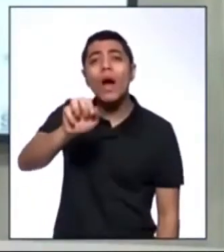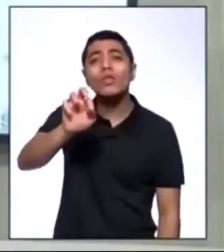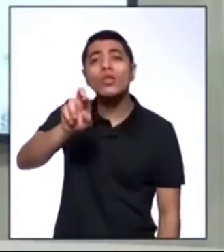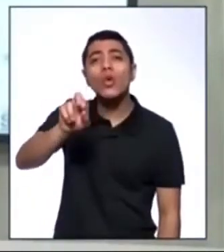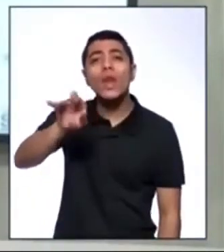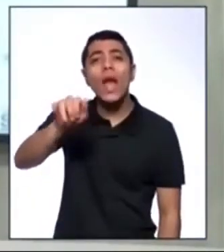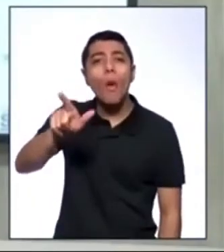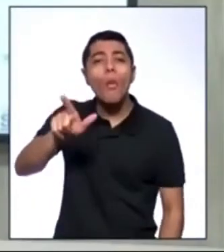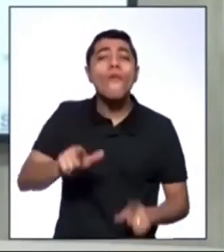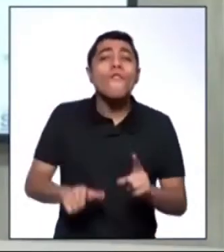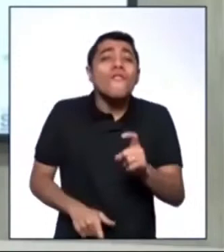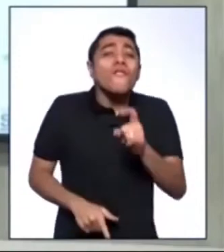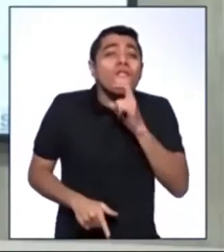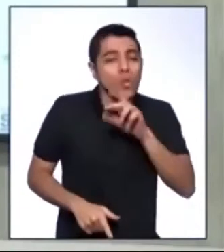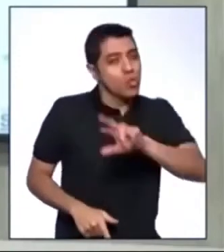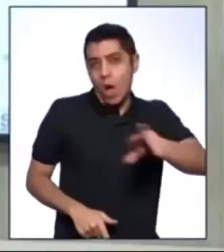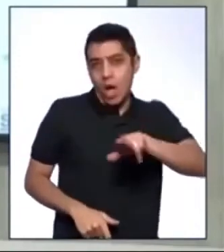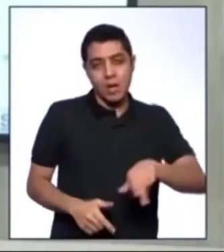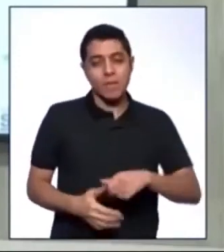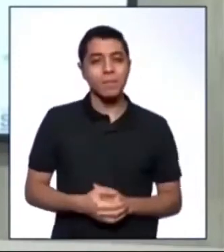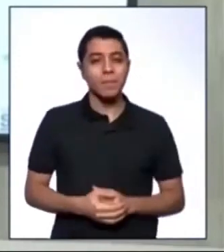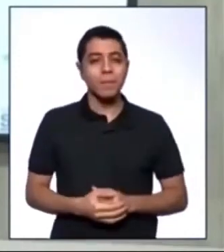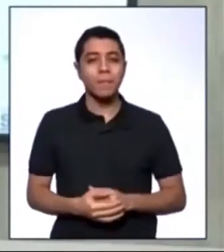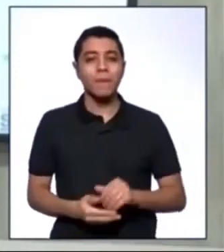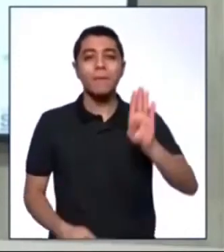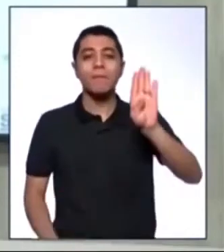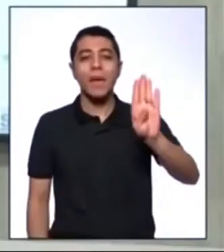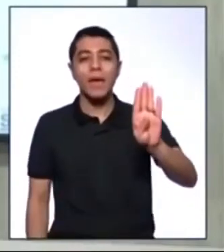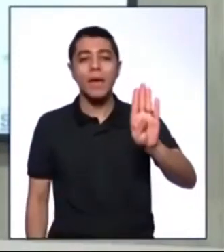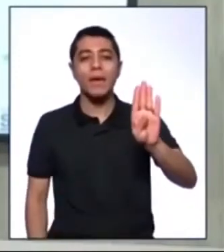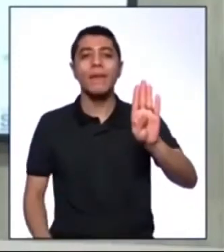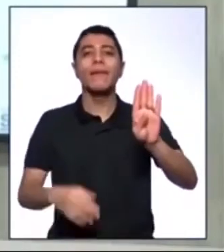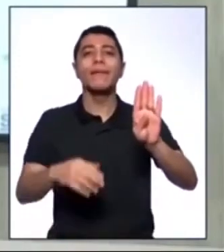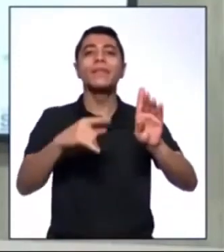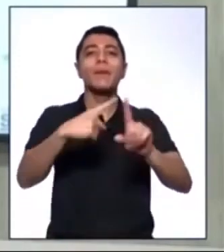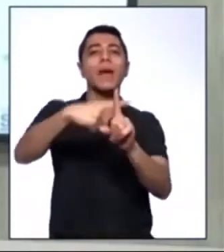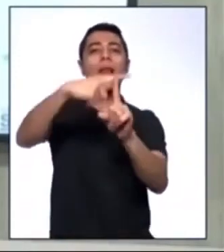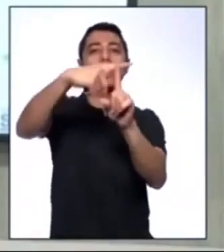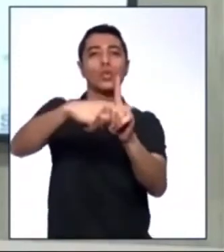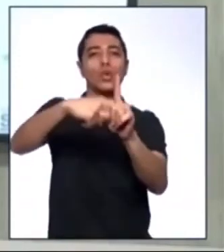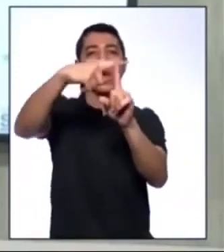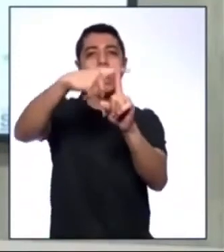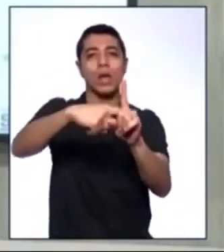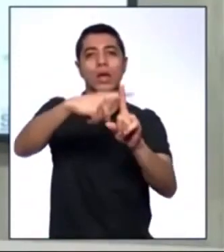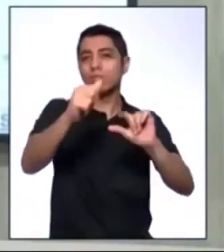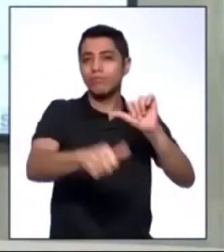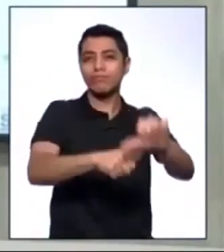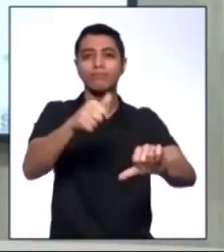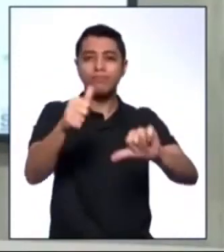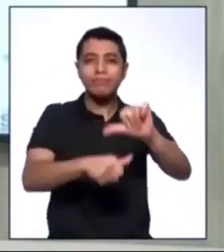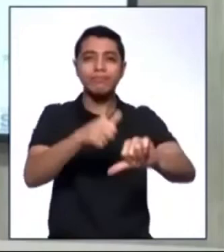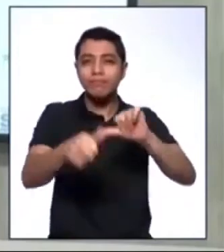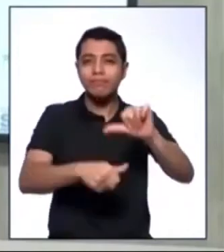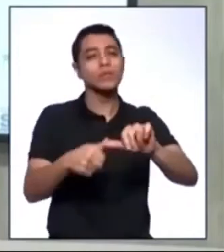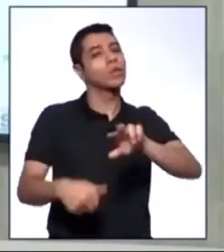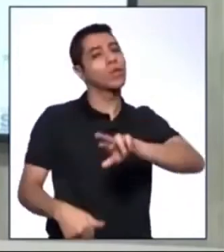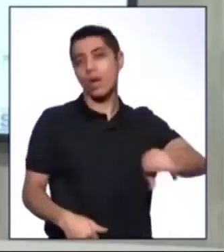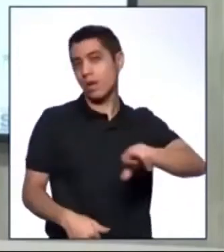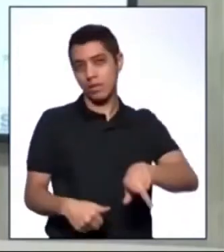Variação da amplitude da temperatura. Gente, na região amazônica, o clima equatorial ele tem uma característica, ele